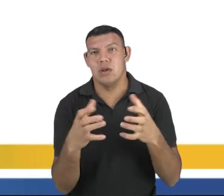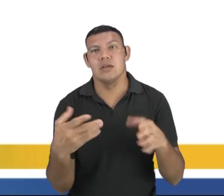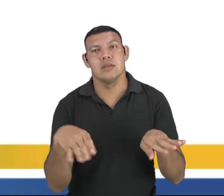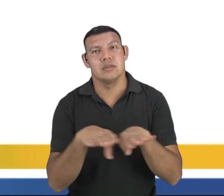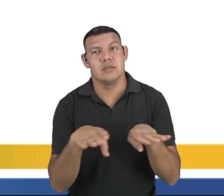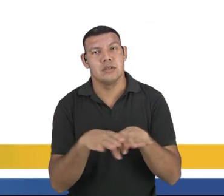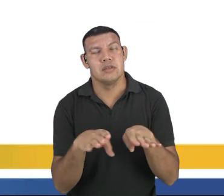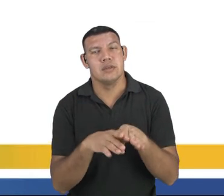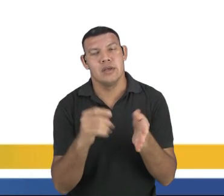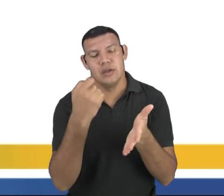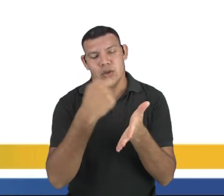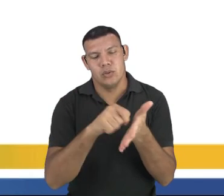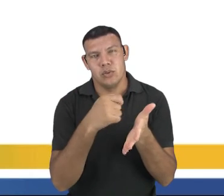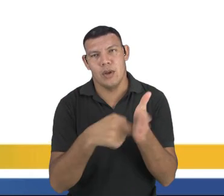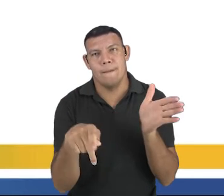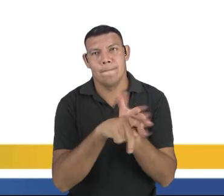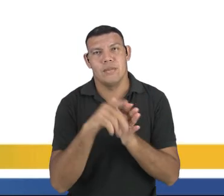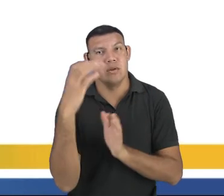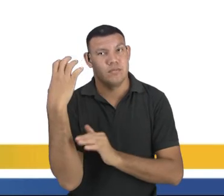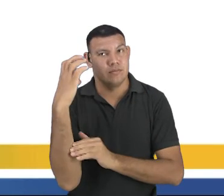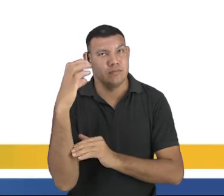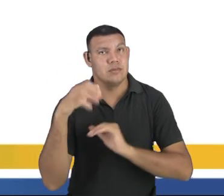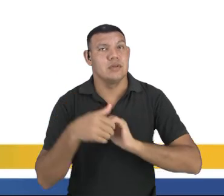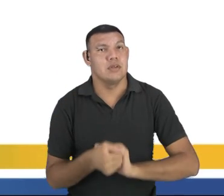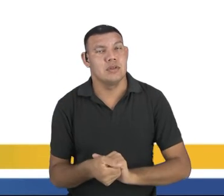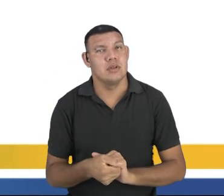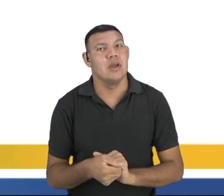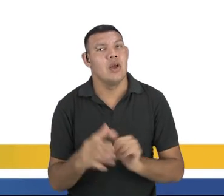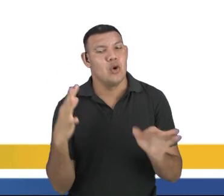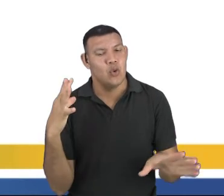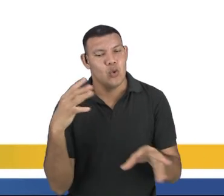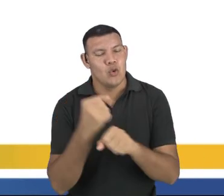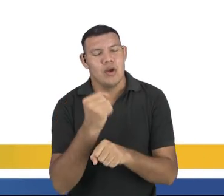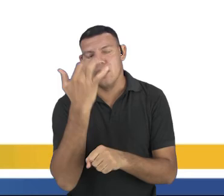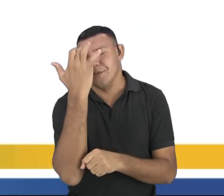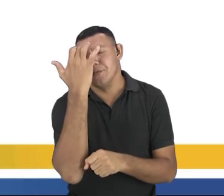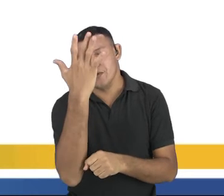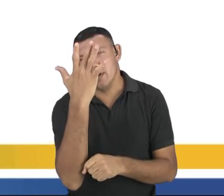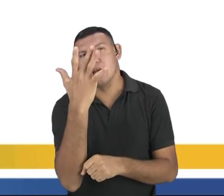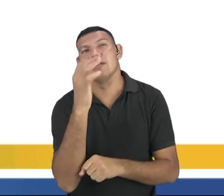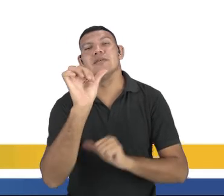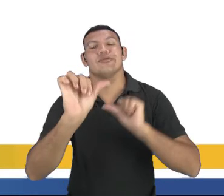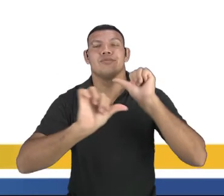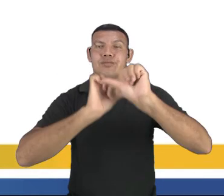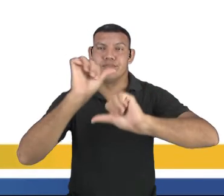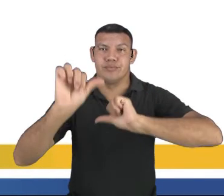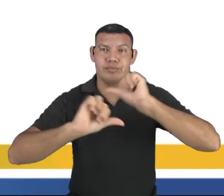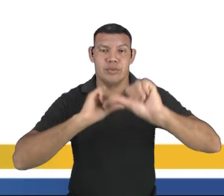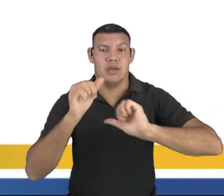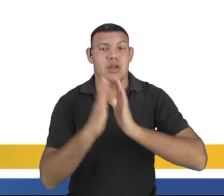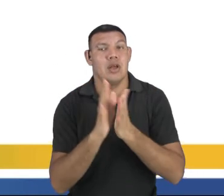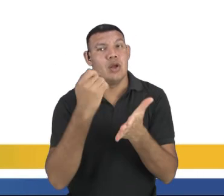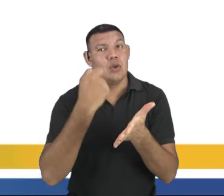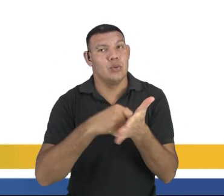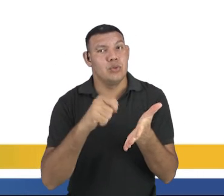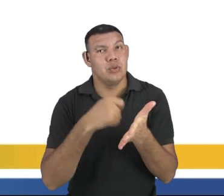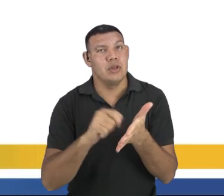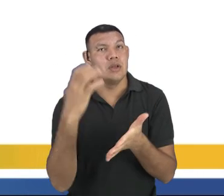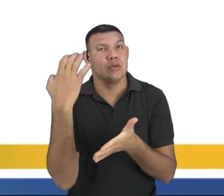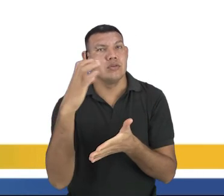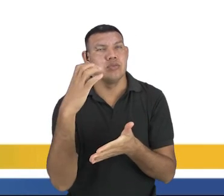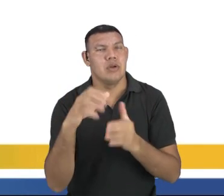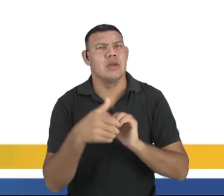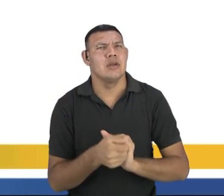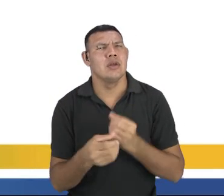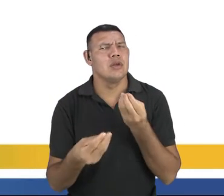isso que, para eu resolver esse cálculo aqui, fica melhor eu transformar tudo em notação científica. Então, como é que eu coloco